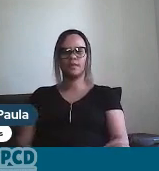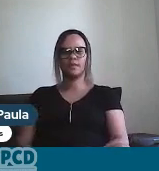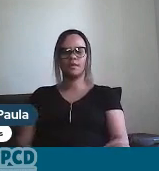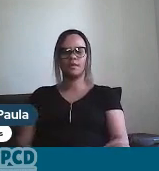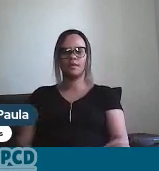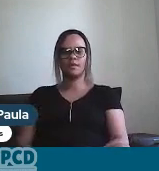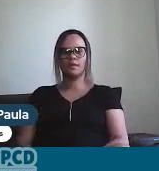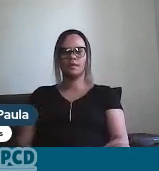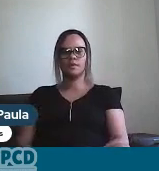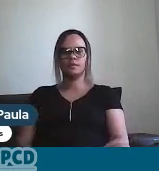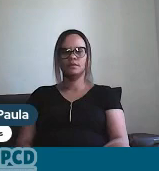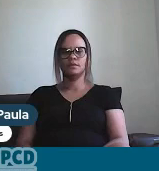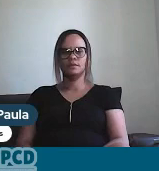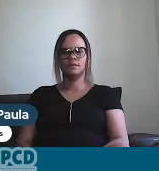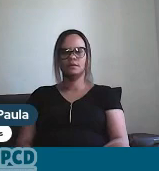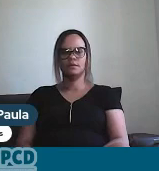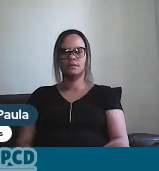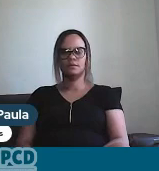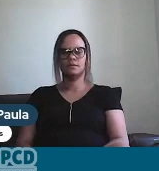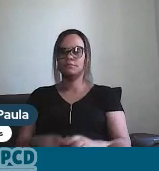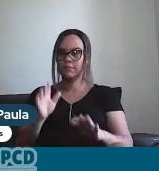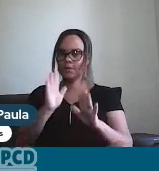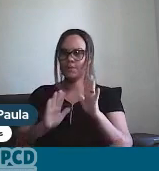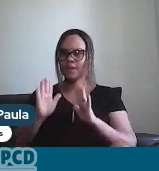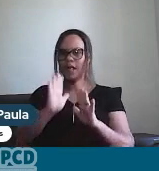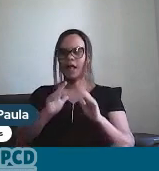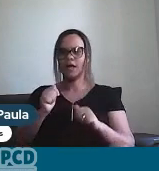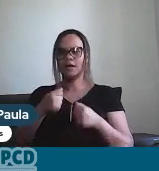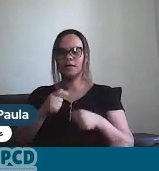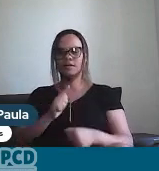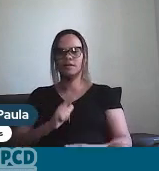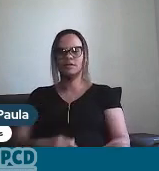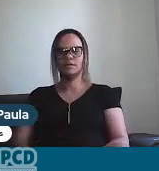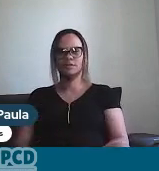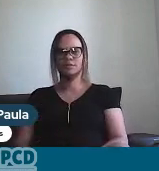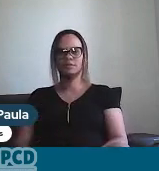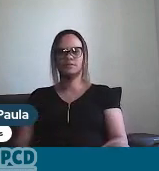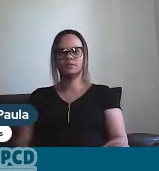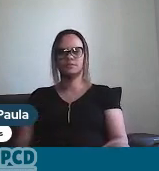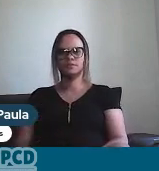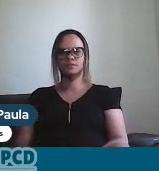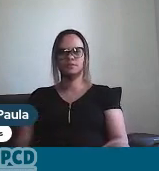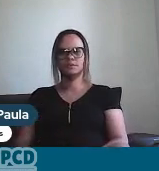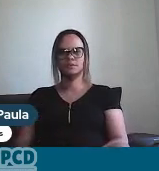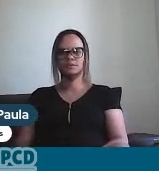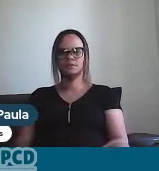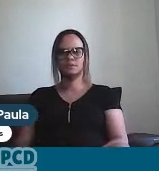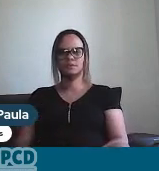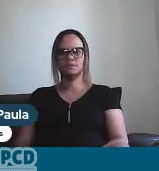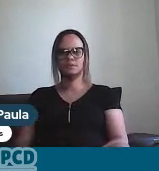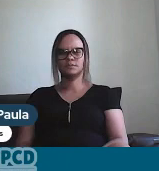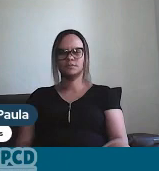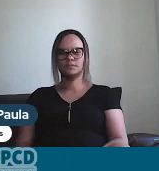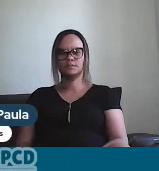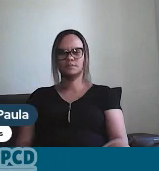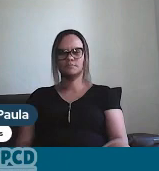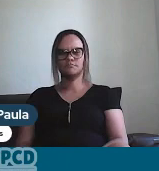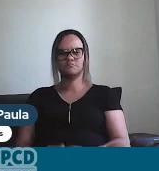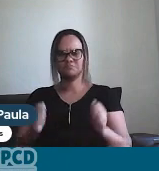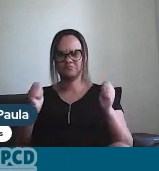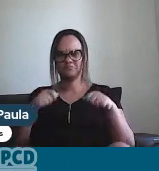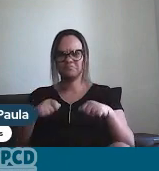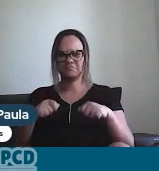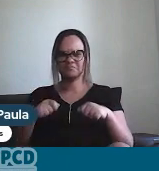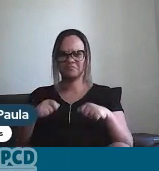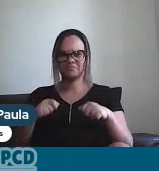sem ter essa cautela, né? Agora, eu fiquei meio preocupada, Bruno, não sei quem foi que promoveu essa capacitação, se a